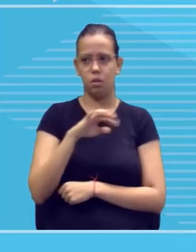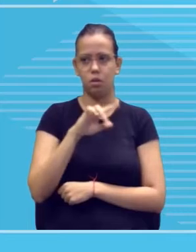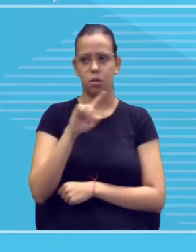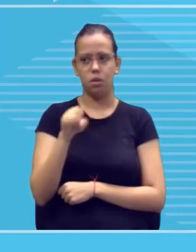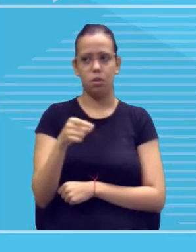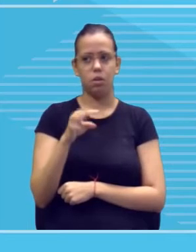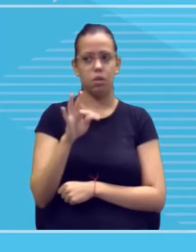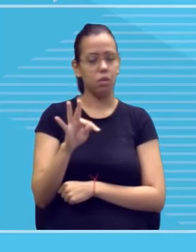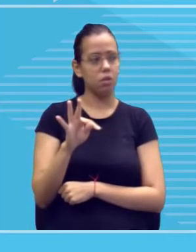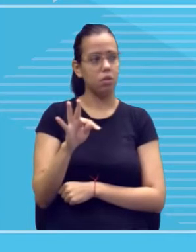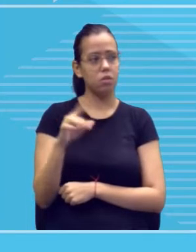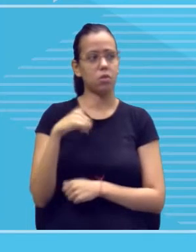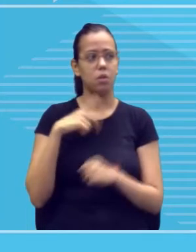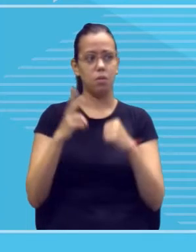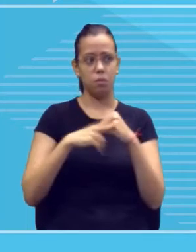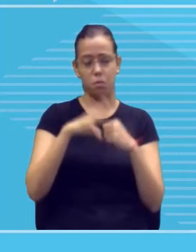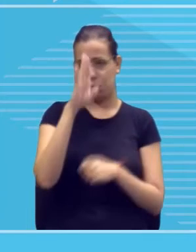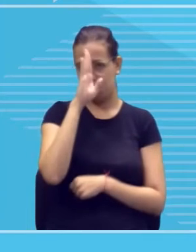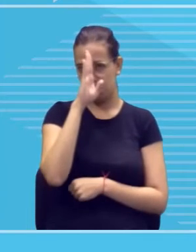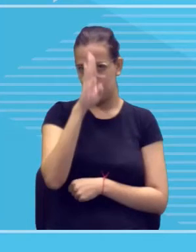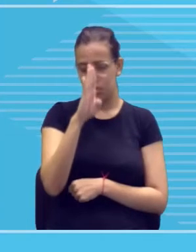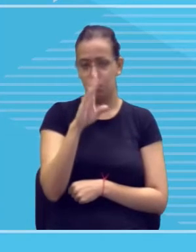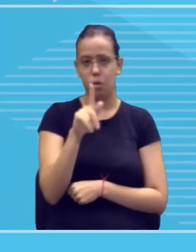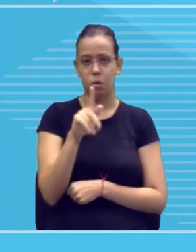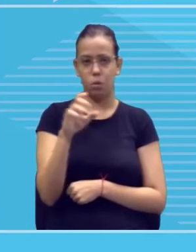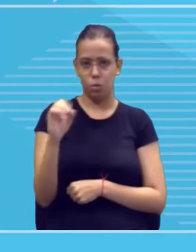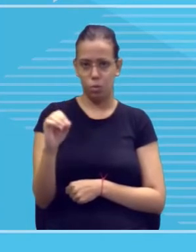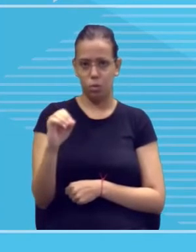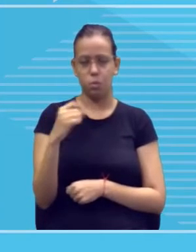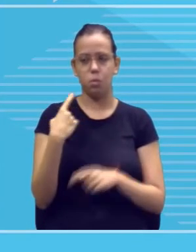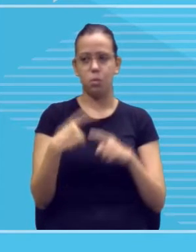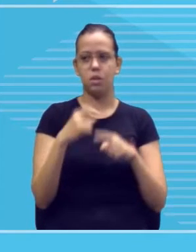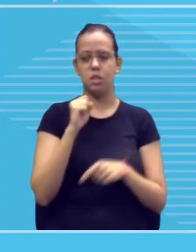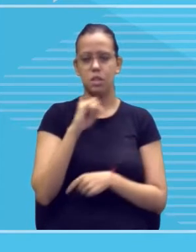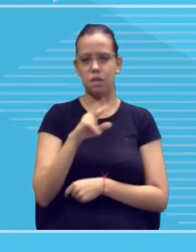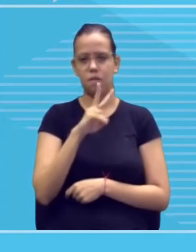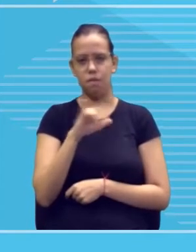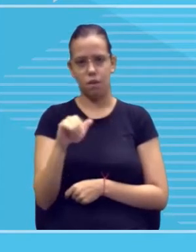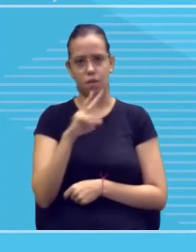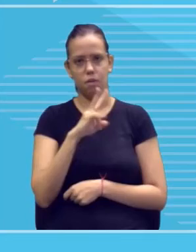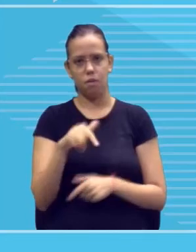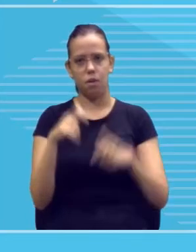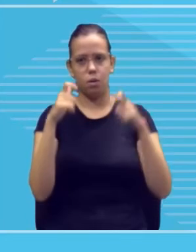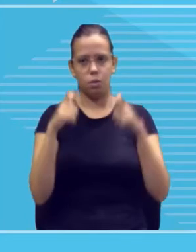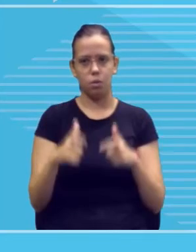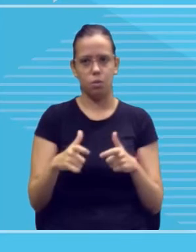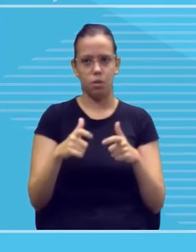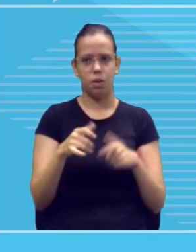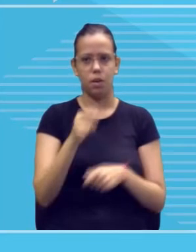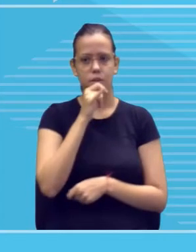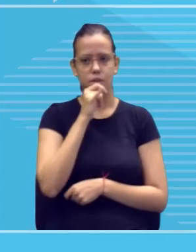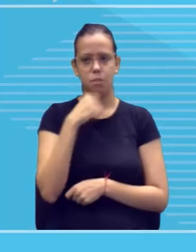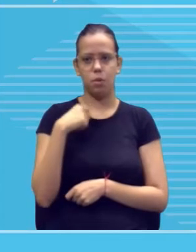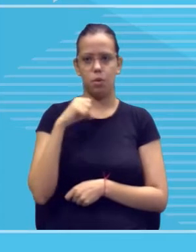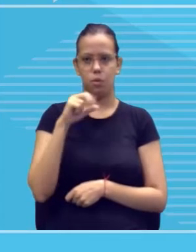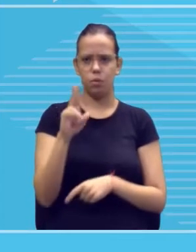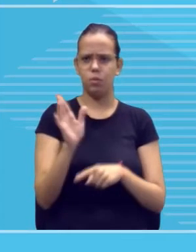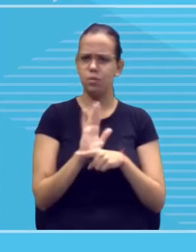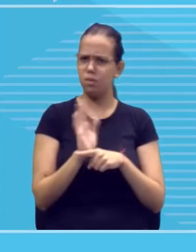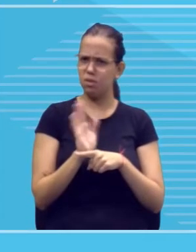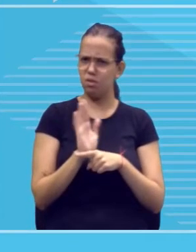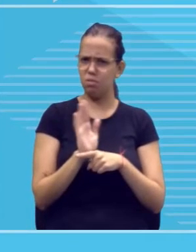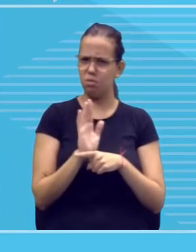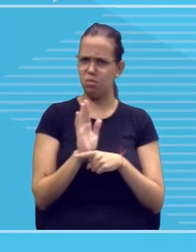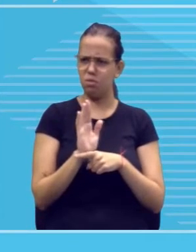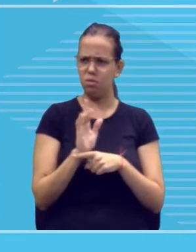principal gol e vai vai a algum lugar então tem um objeto eu vou ao cinema e eu tenho um segundo objeto